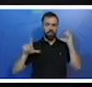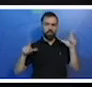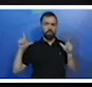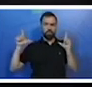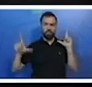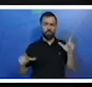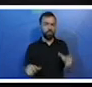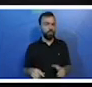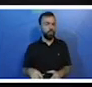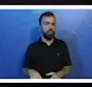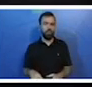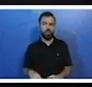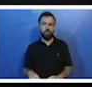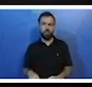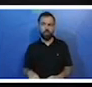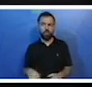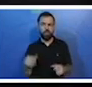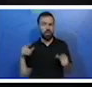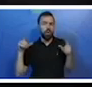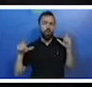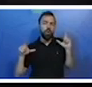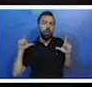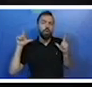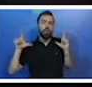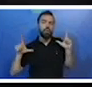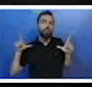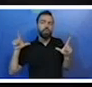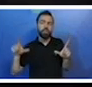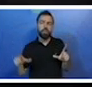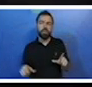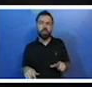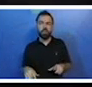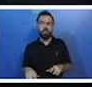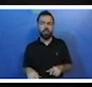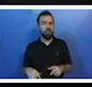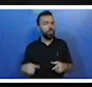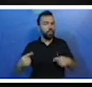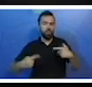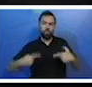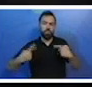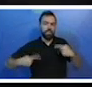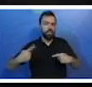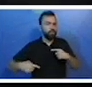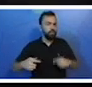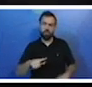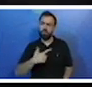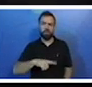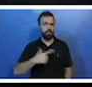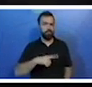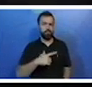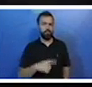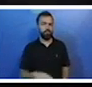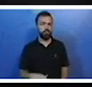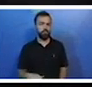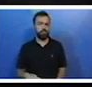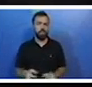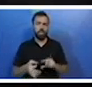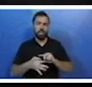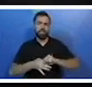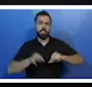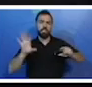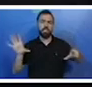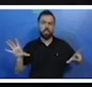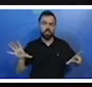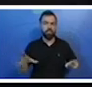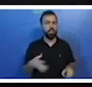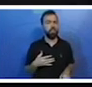esporte. Então, o lazer é uma prática que você faz sem a intenção de uma competição, por exemplo. O lazer é uma prática livre, que você